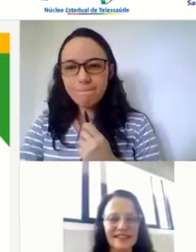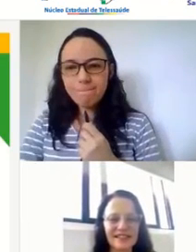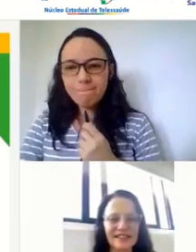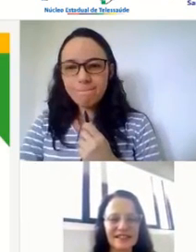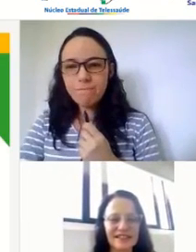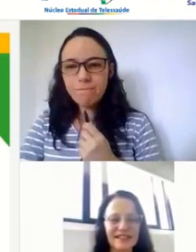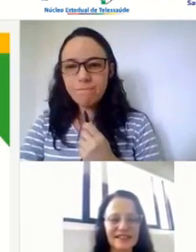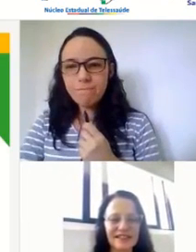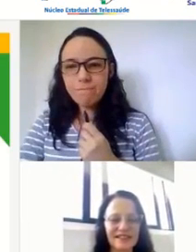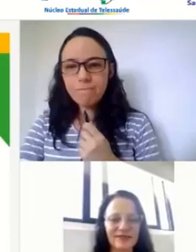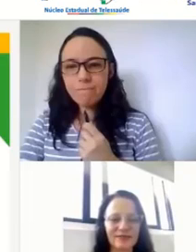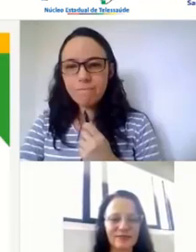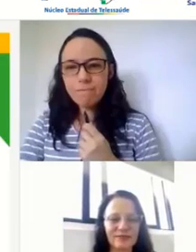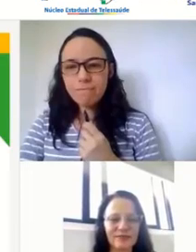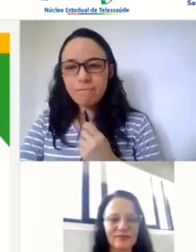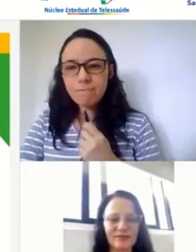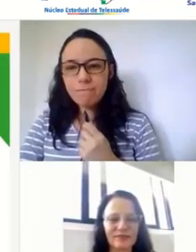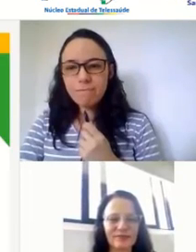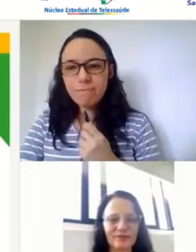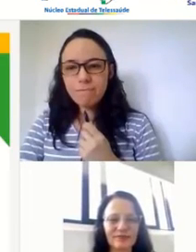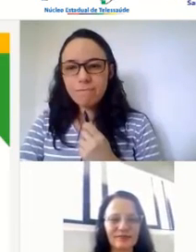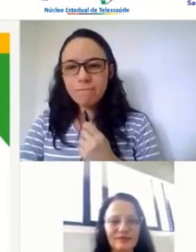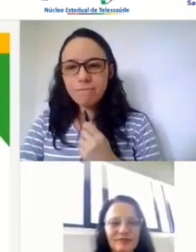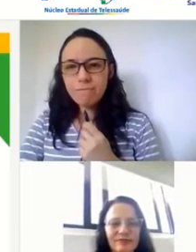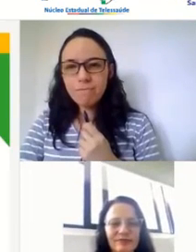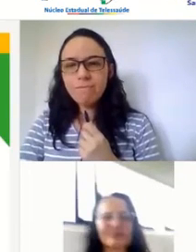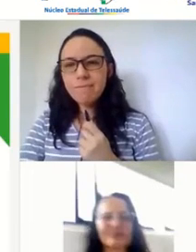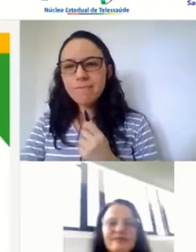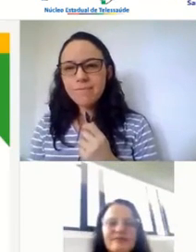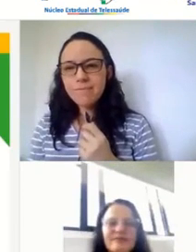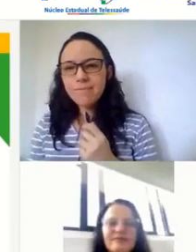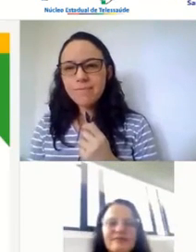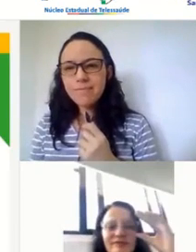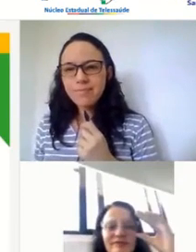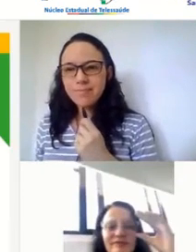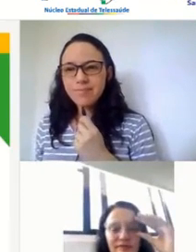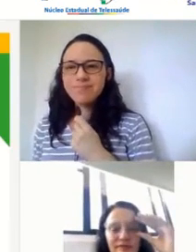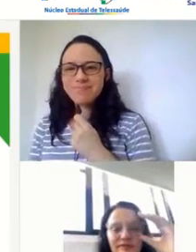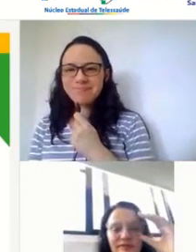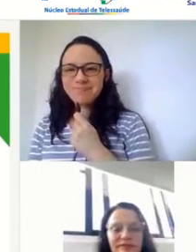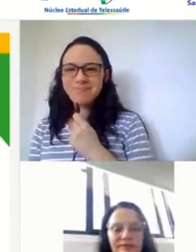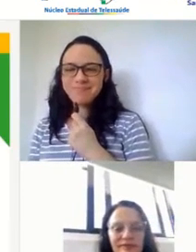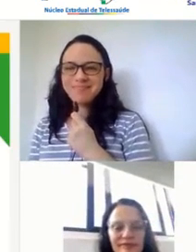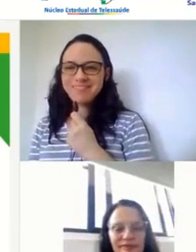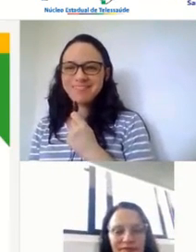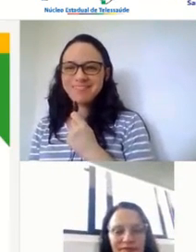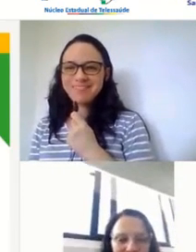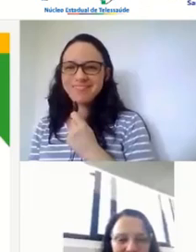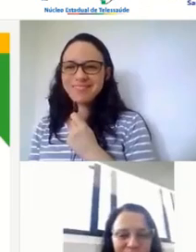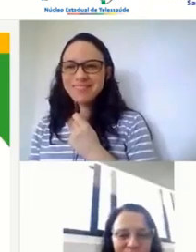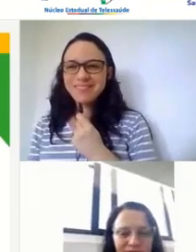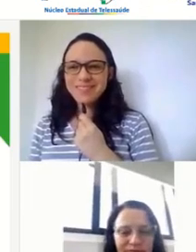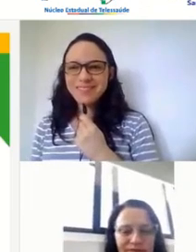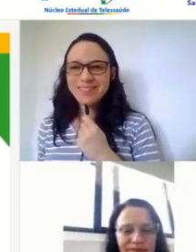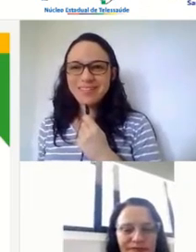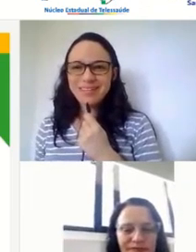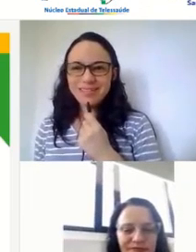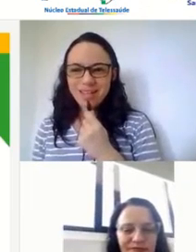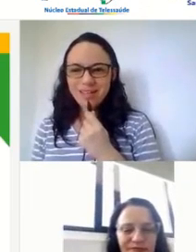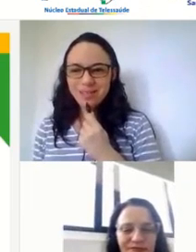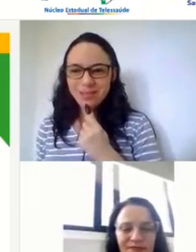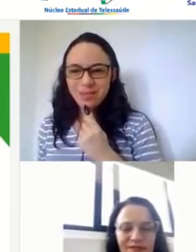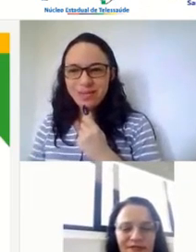liberar se o microfone tá bom wagner fique à vontade pode abrir um microfone você pediu lá